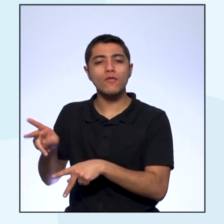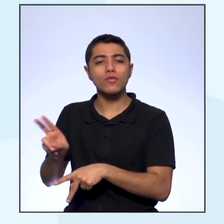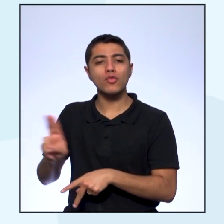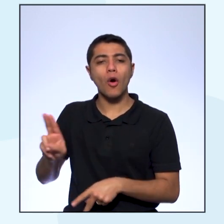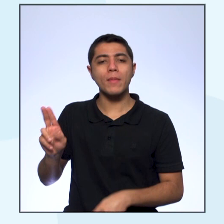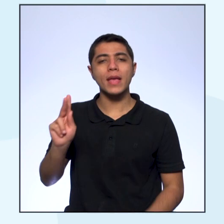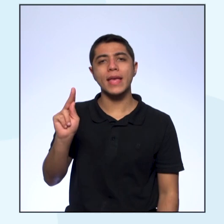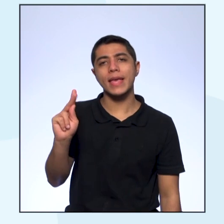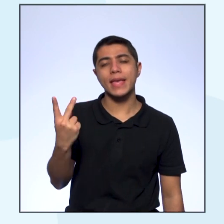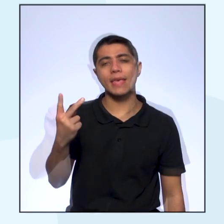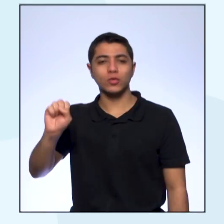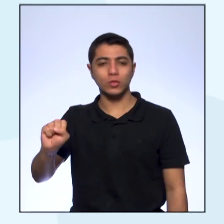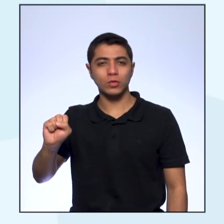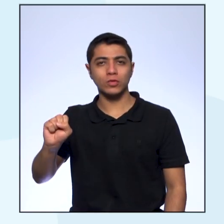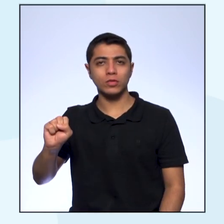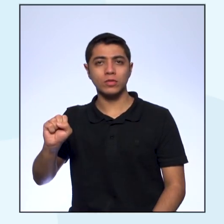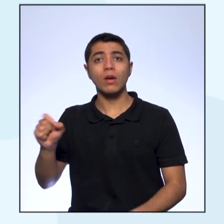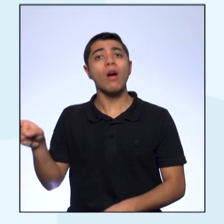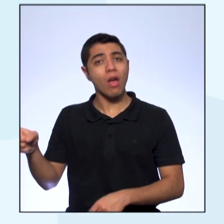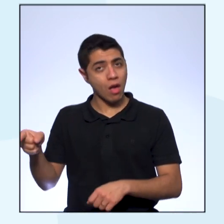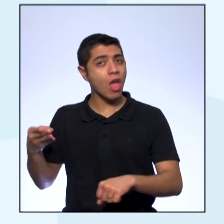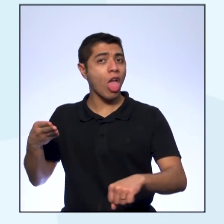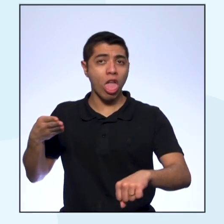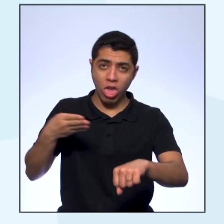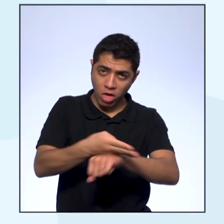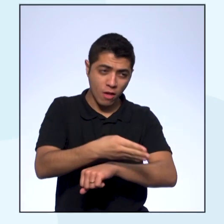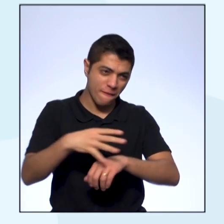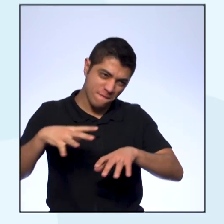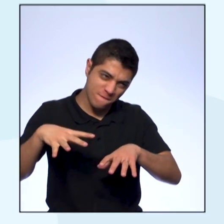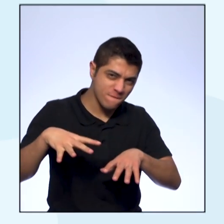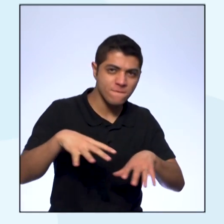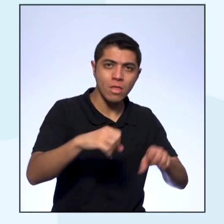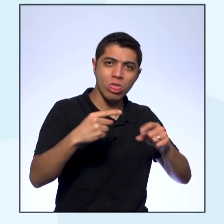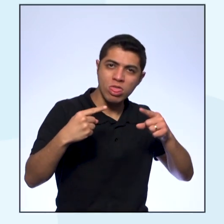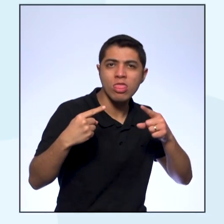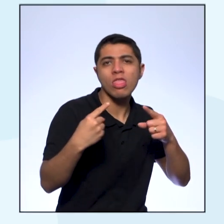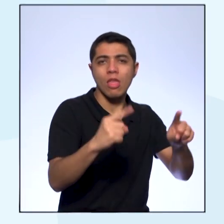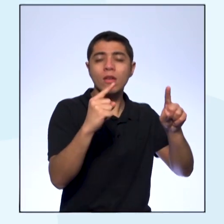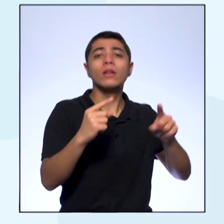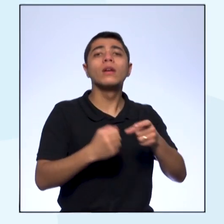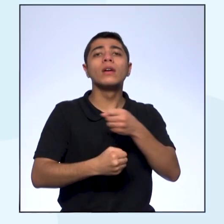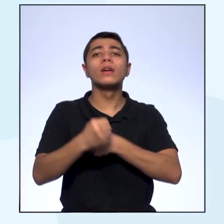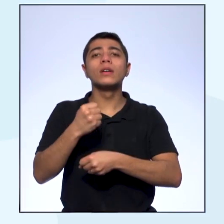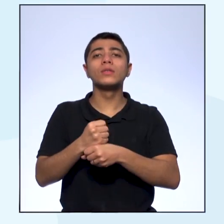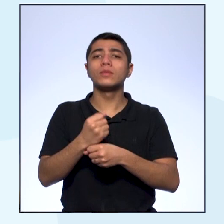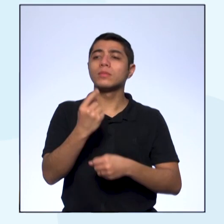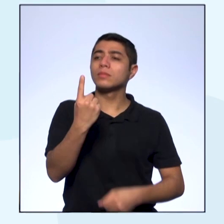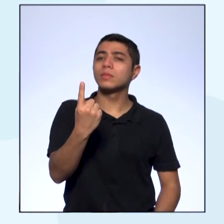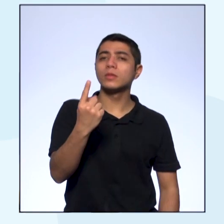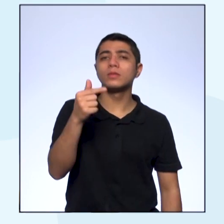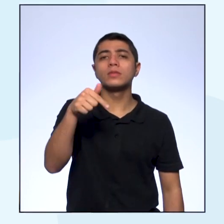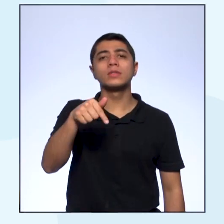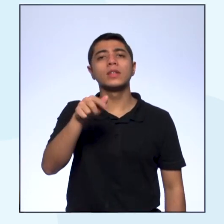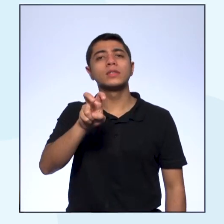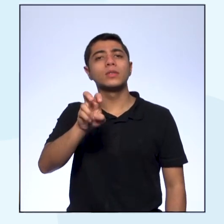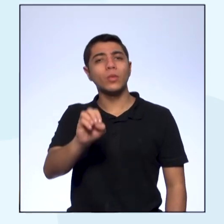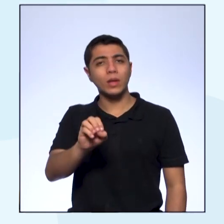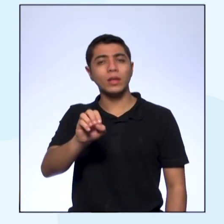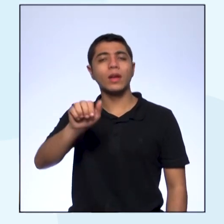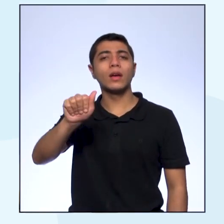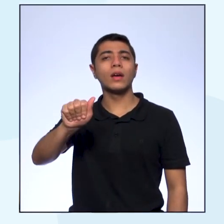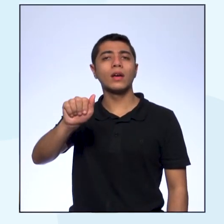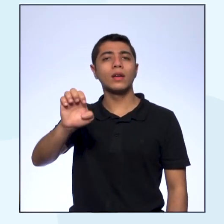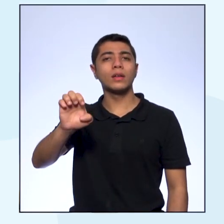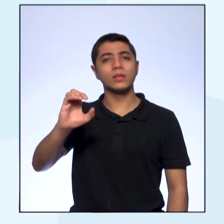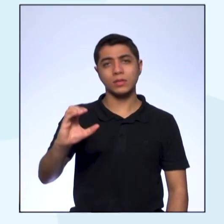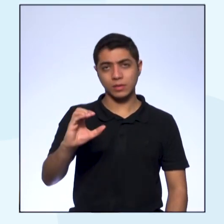no ano de 1750. Os Ixos, eles são importantes até para a gente entender depois a história dos hebreus, que